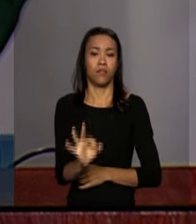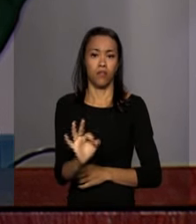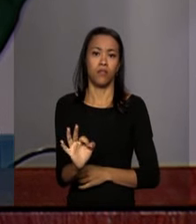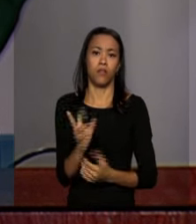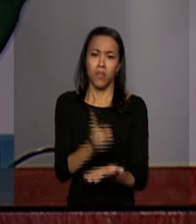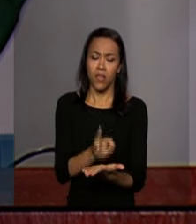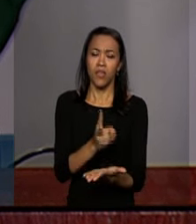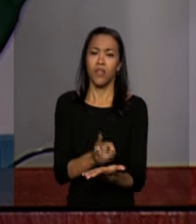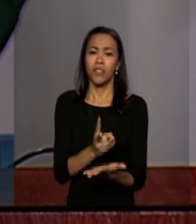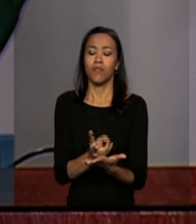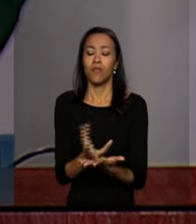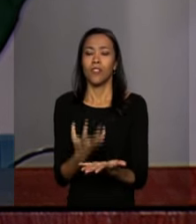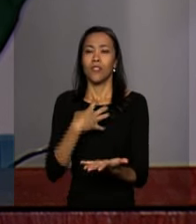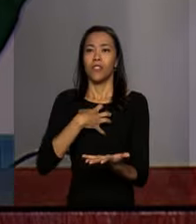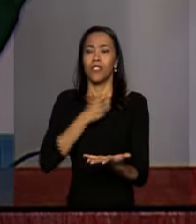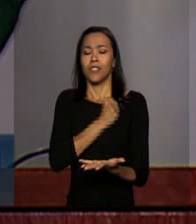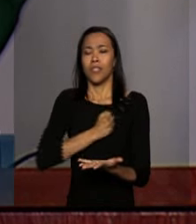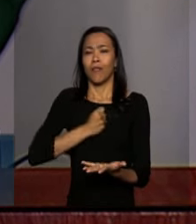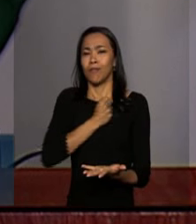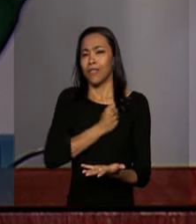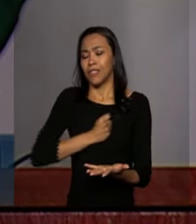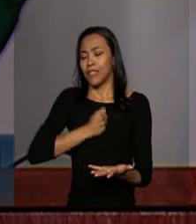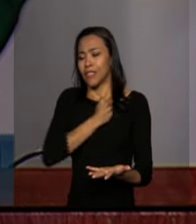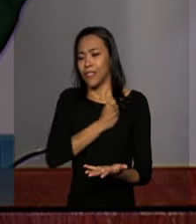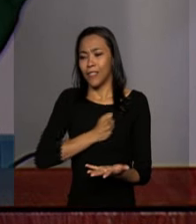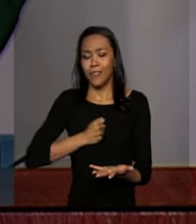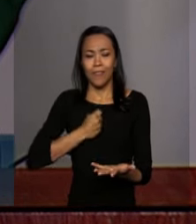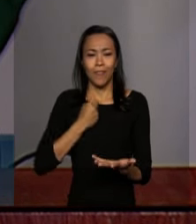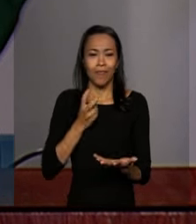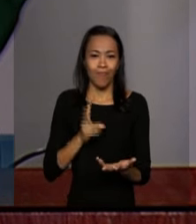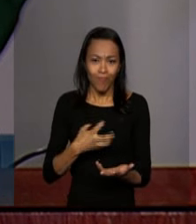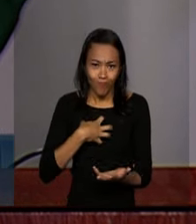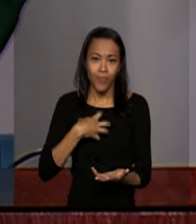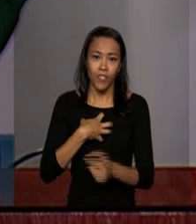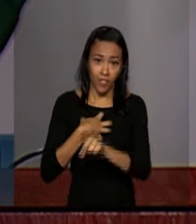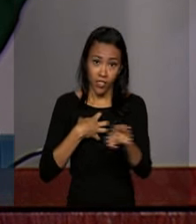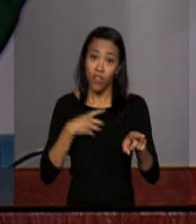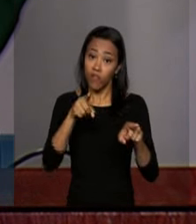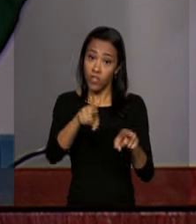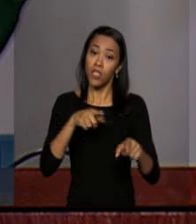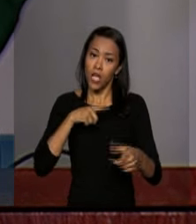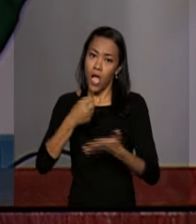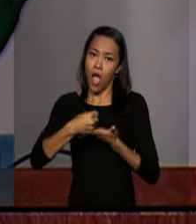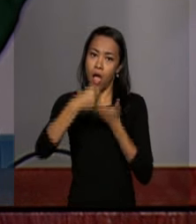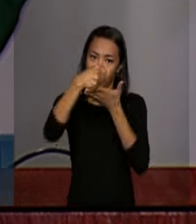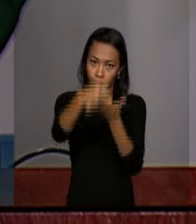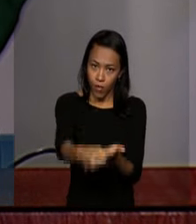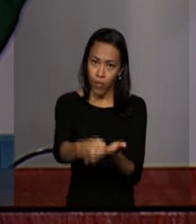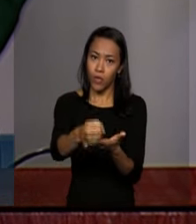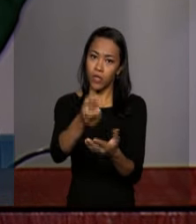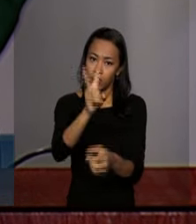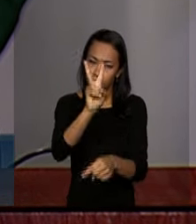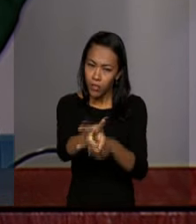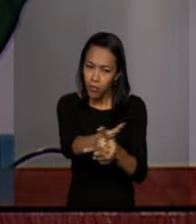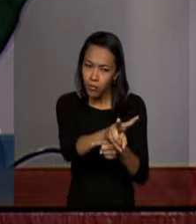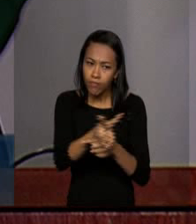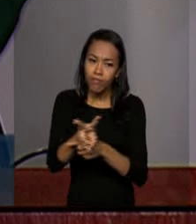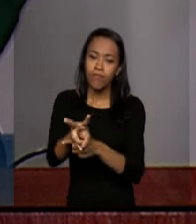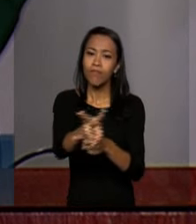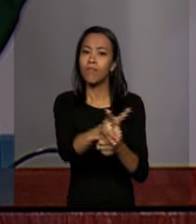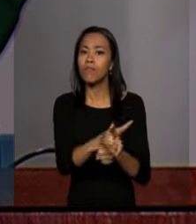horas em que a saudade bate e machuca, de que vocês contam com o apoio e a confiança de uma retaguarda vigilante e